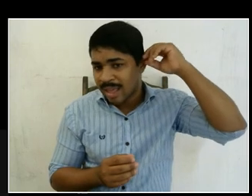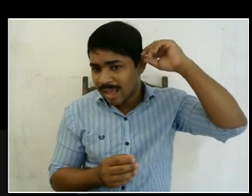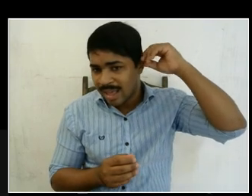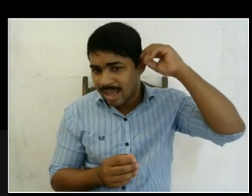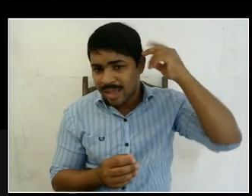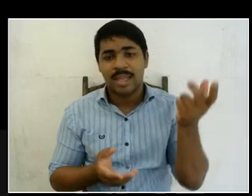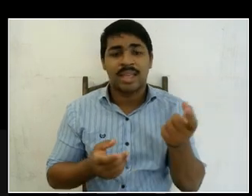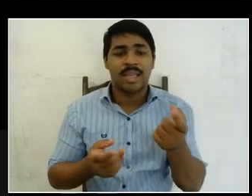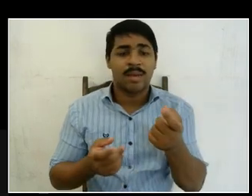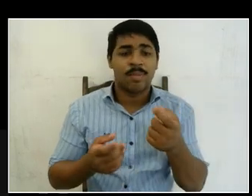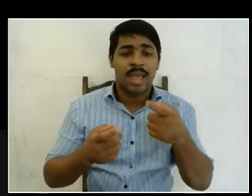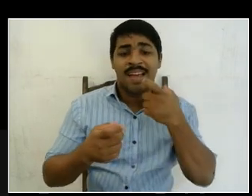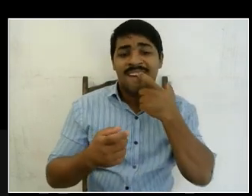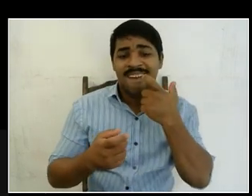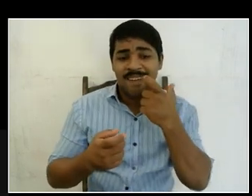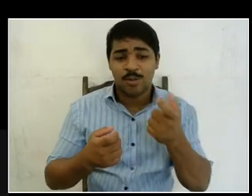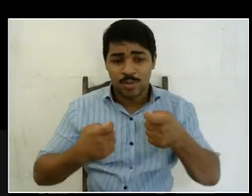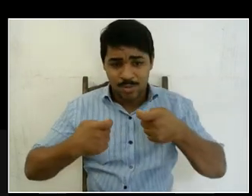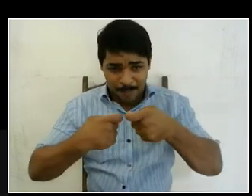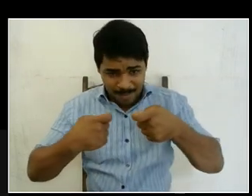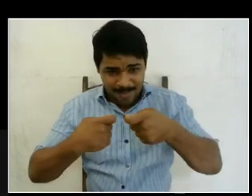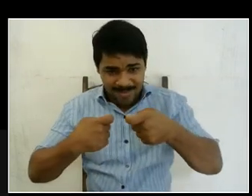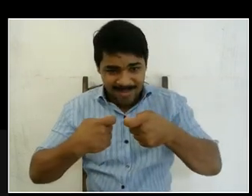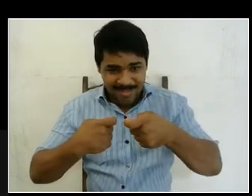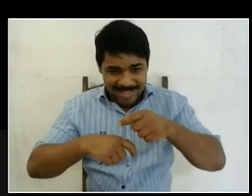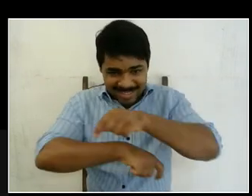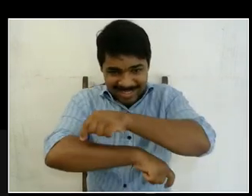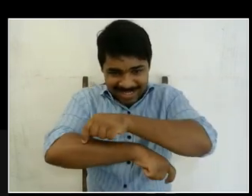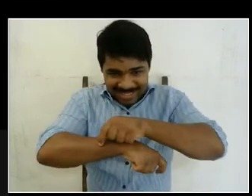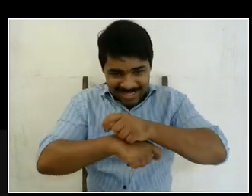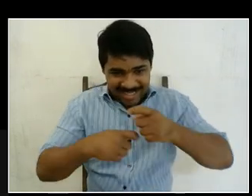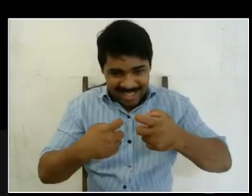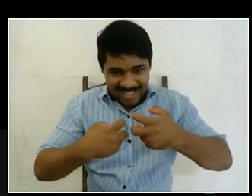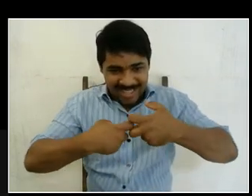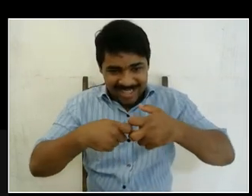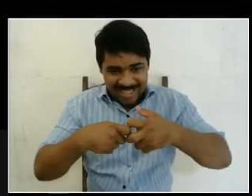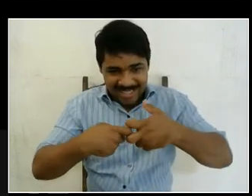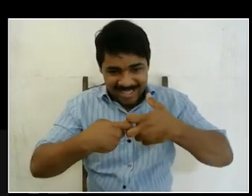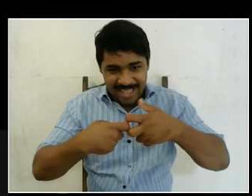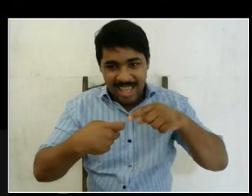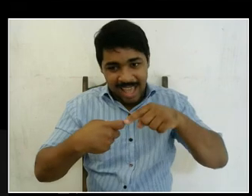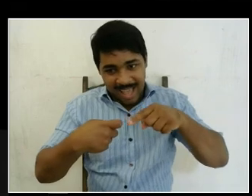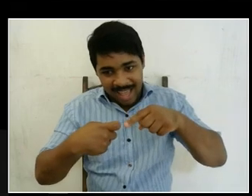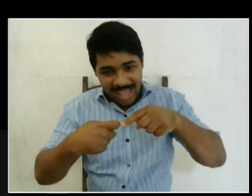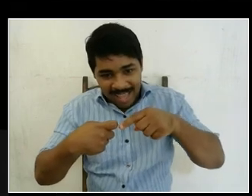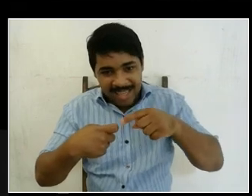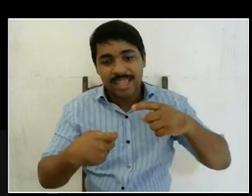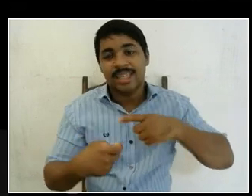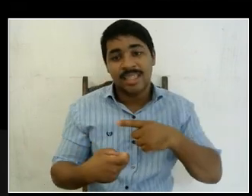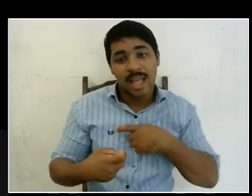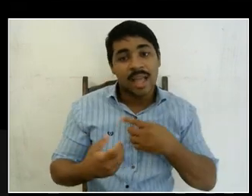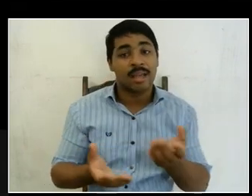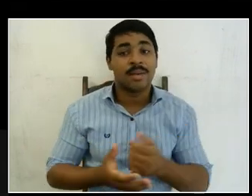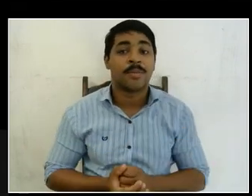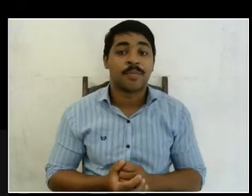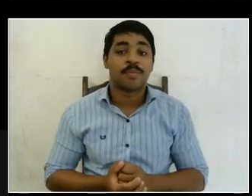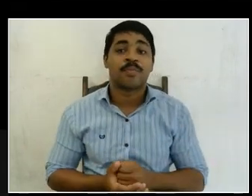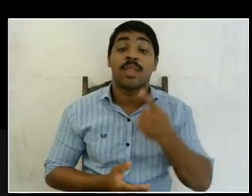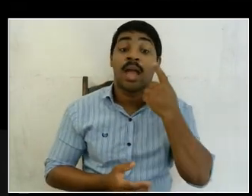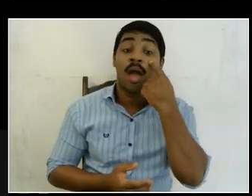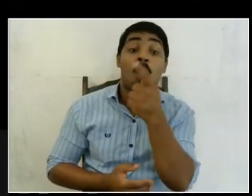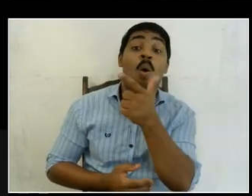partezinhas aqui. Ele é encontrado também na traqueia, tá? Ele é encontrado em várias partes do nosso corpo. O